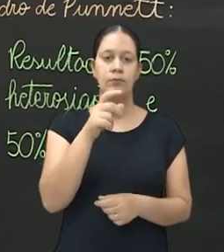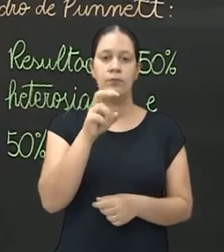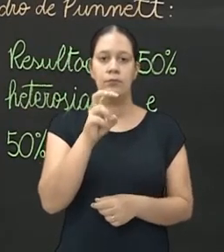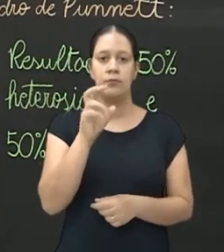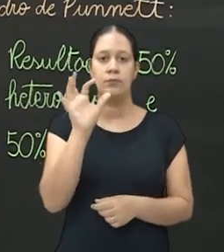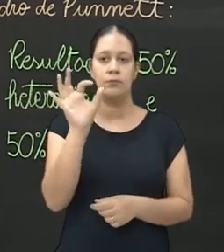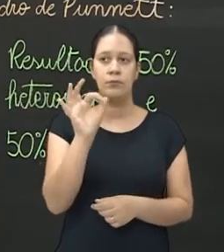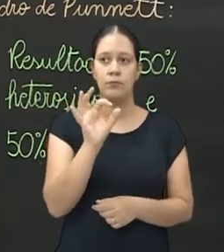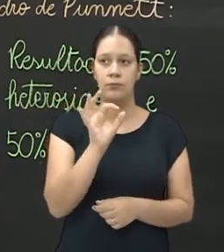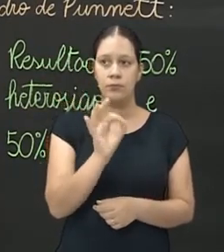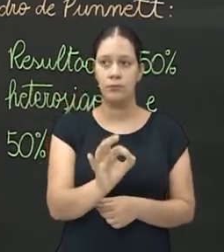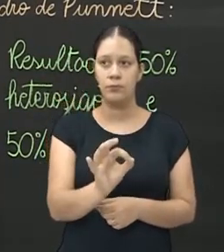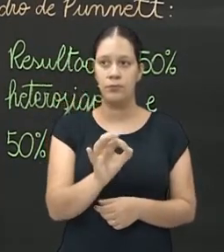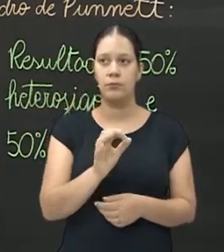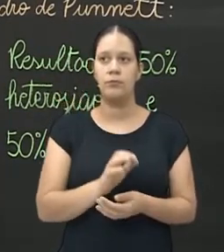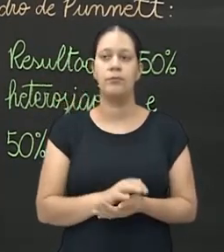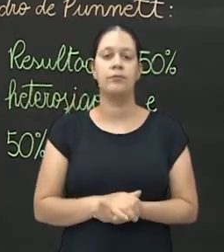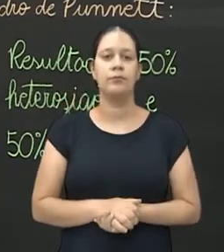25% aqui,